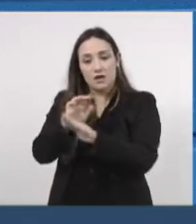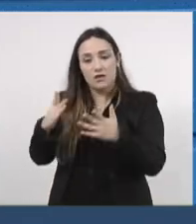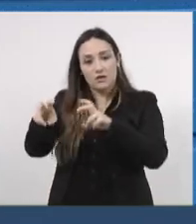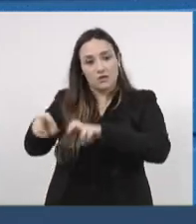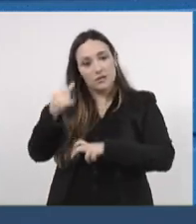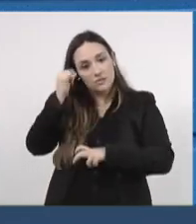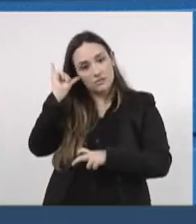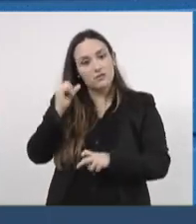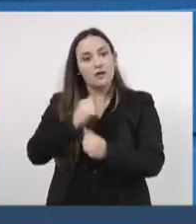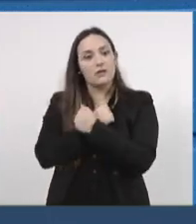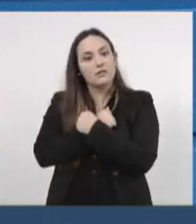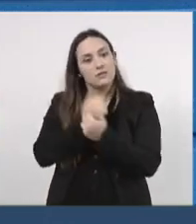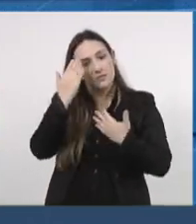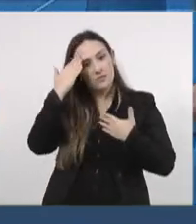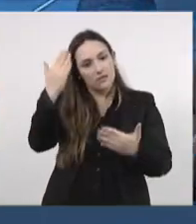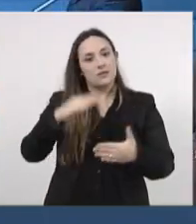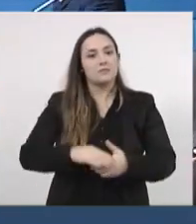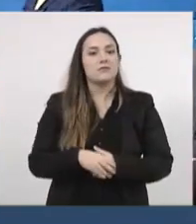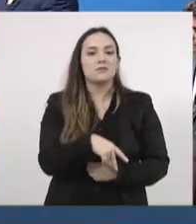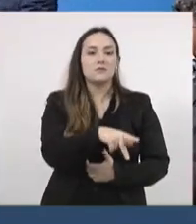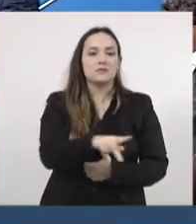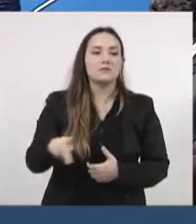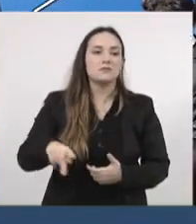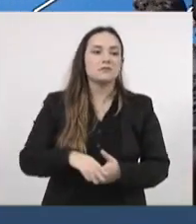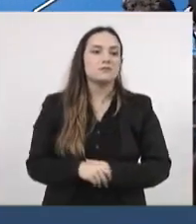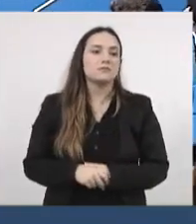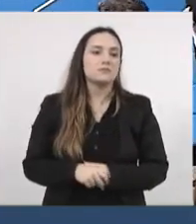grande abraço. Obrigado, senhor Presidente.